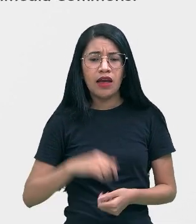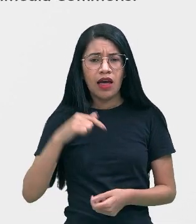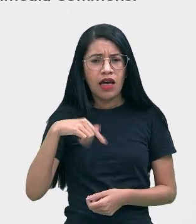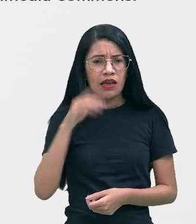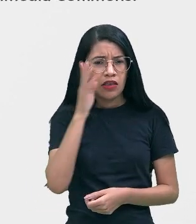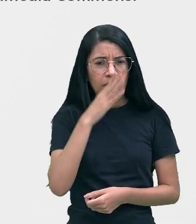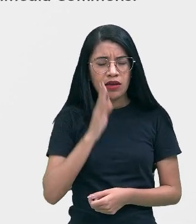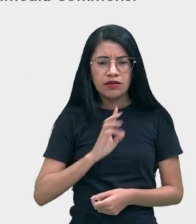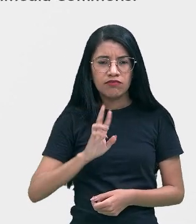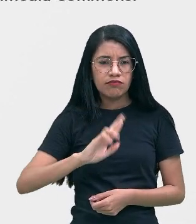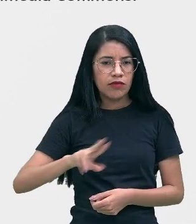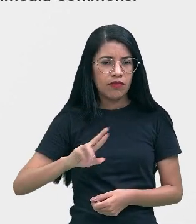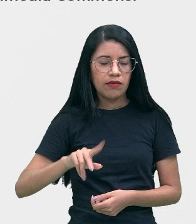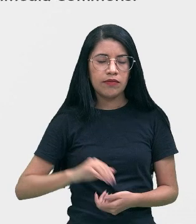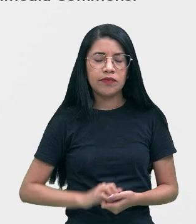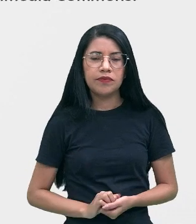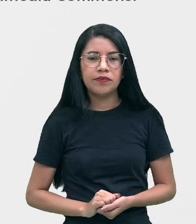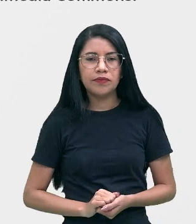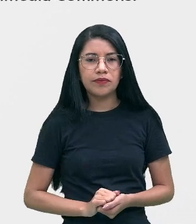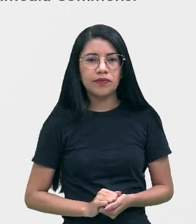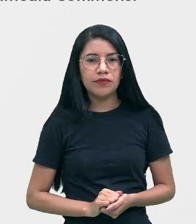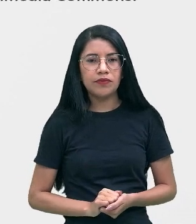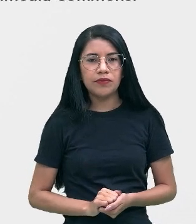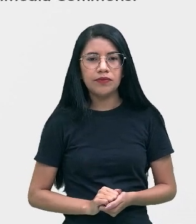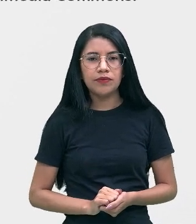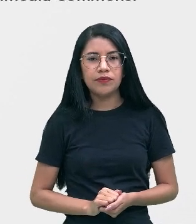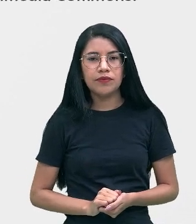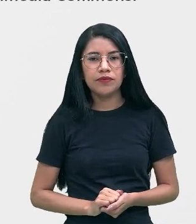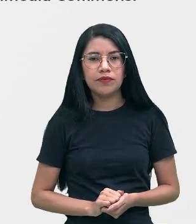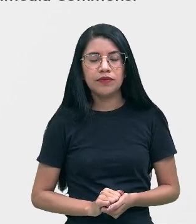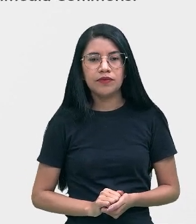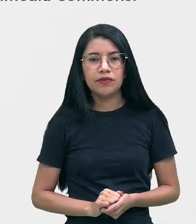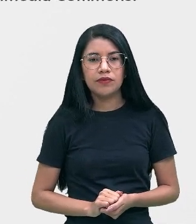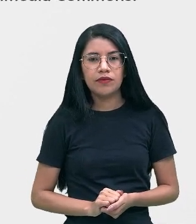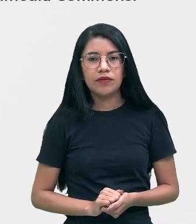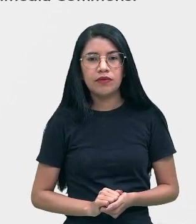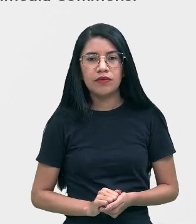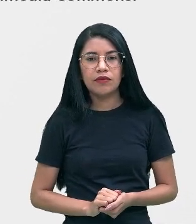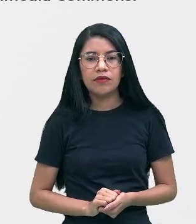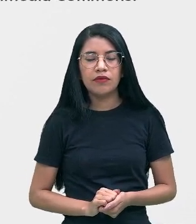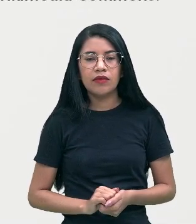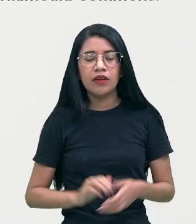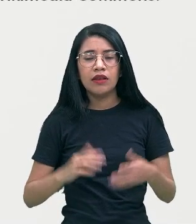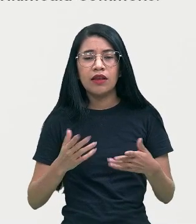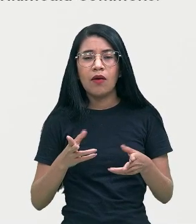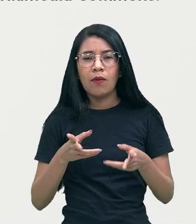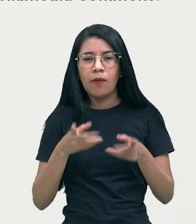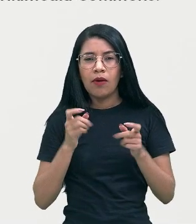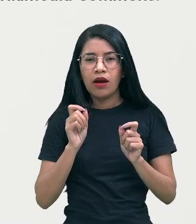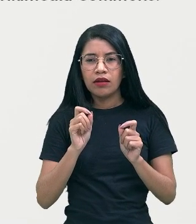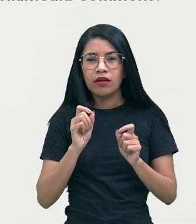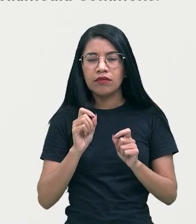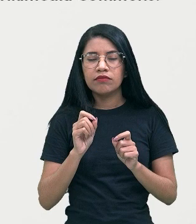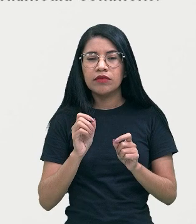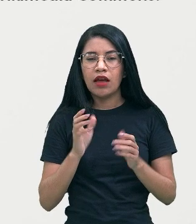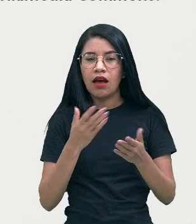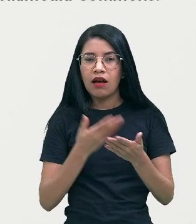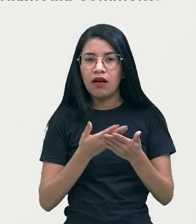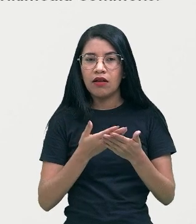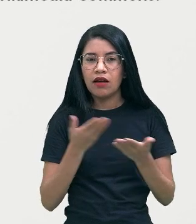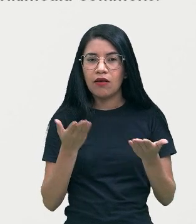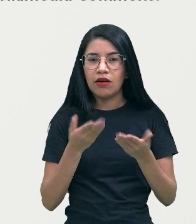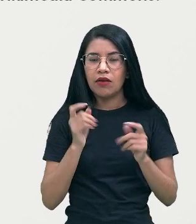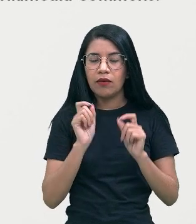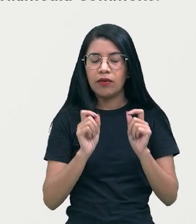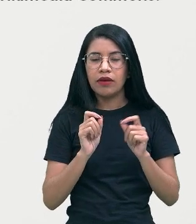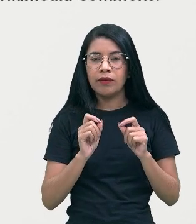não. Muito bem. Então, olha só, gente. O que a gente está vendo nessa parte da aula? A gente está